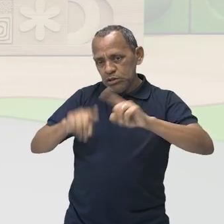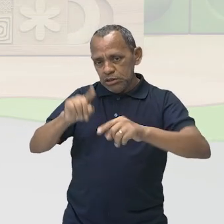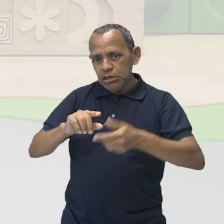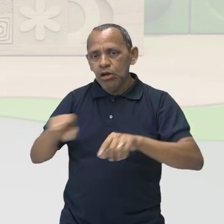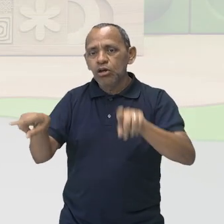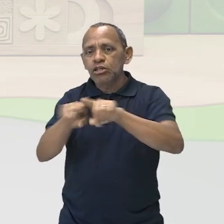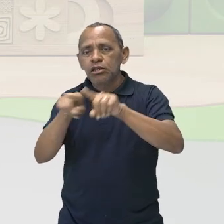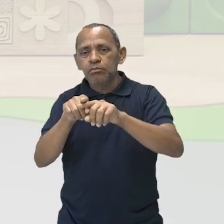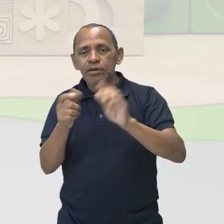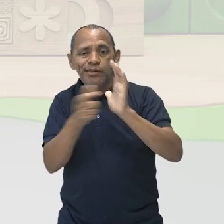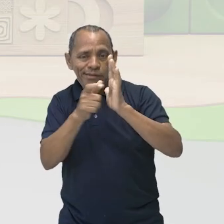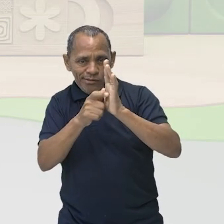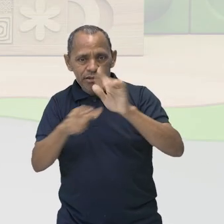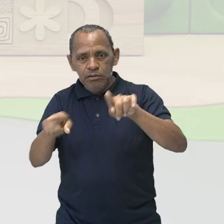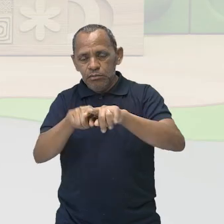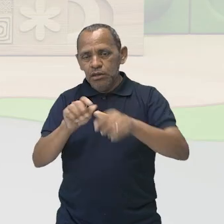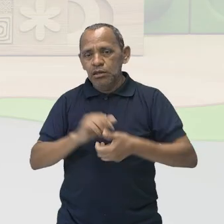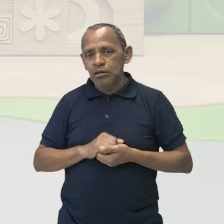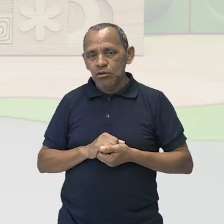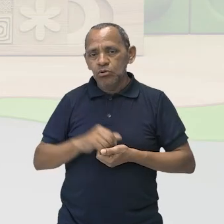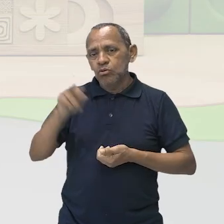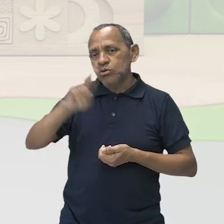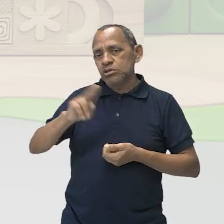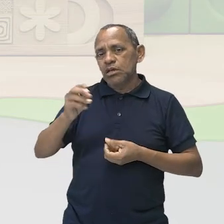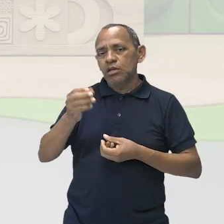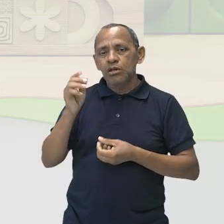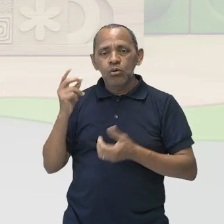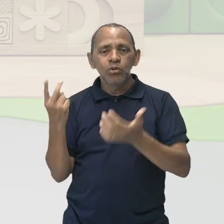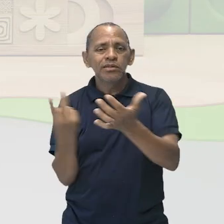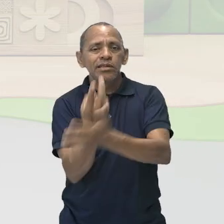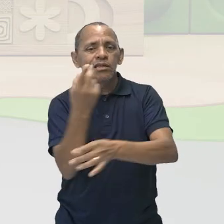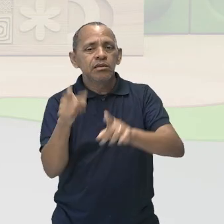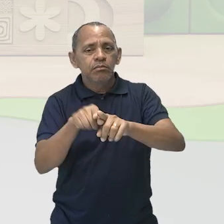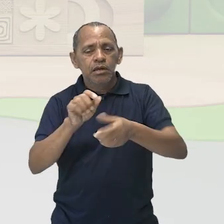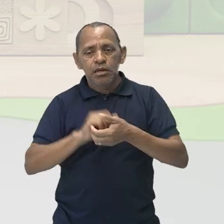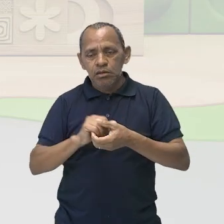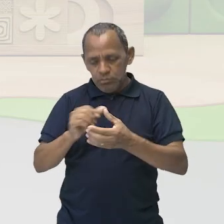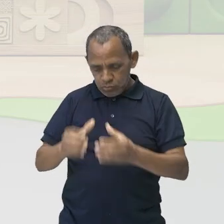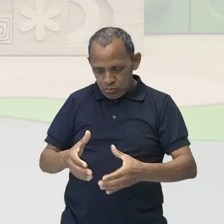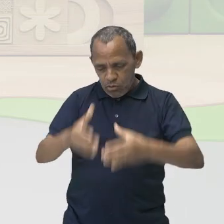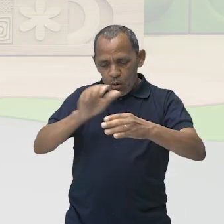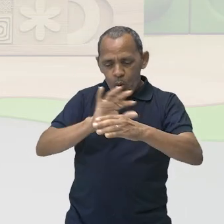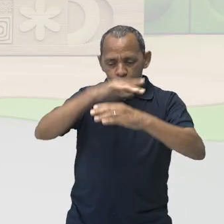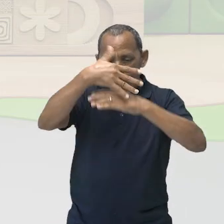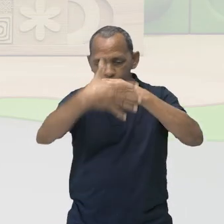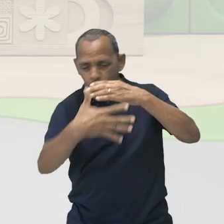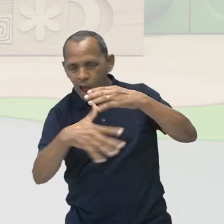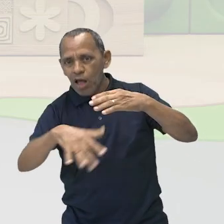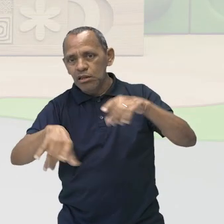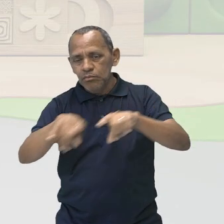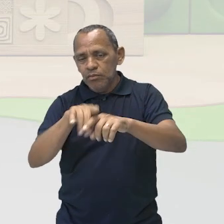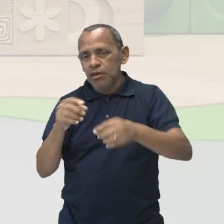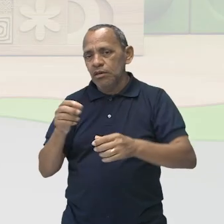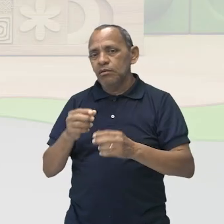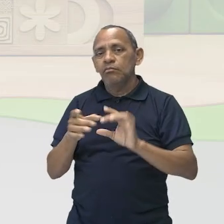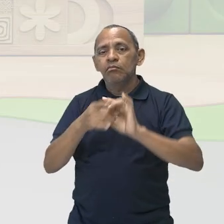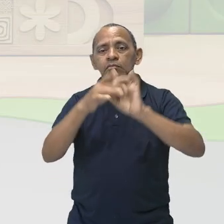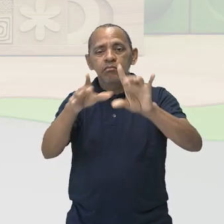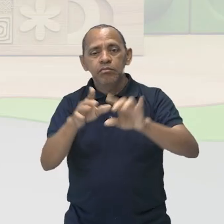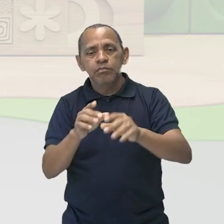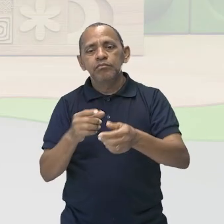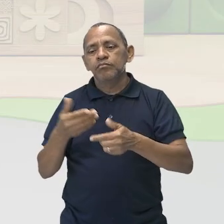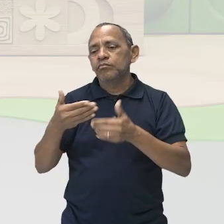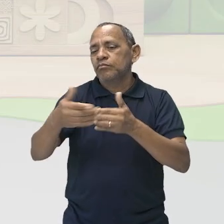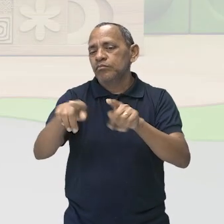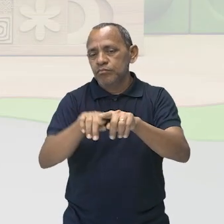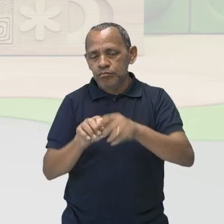sensores infrassônicos, também ocorre as erupções vulcânicas, elas podem ser detectadas a partir do monitoramento